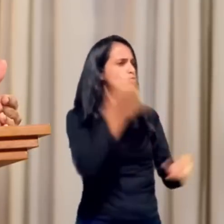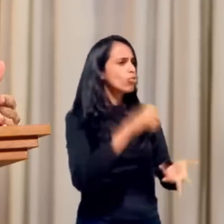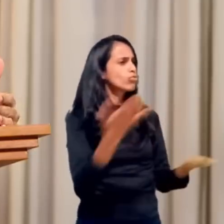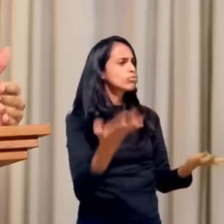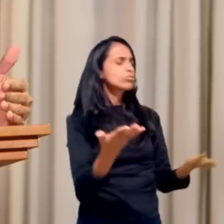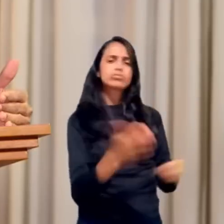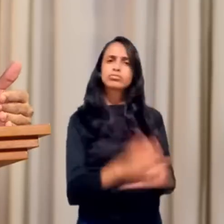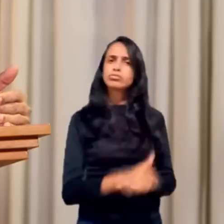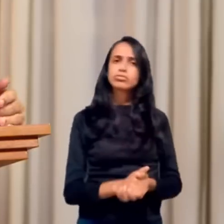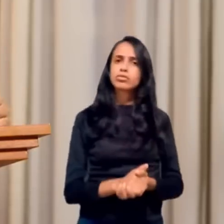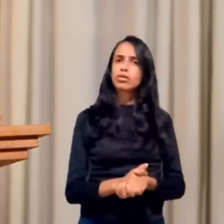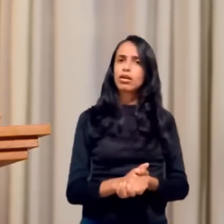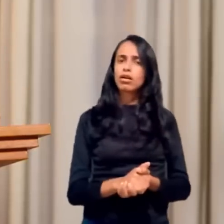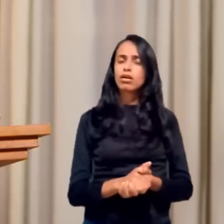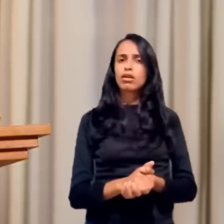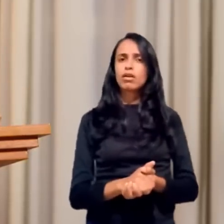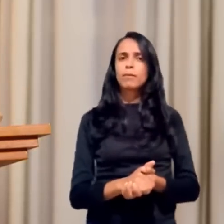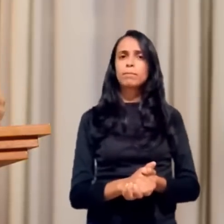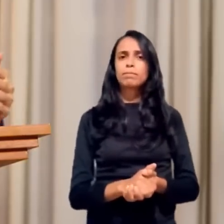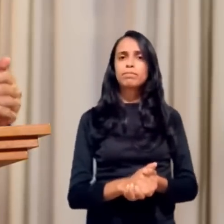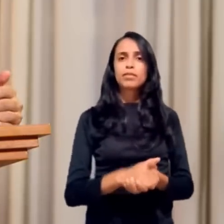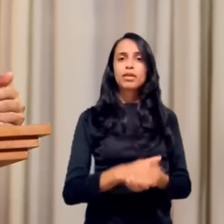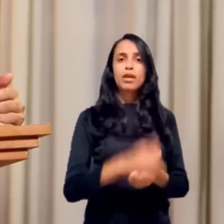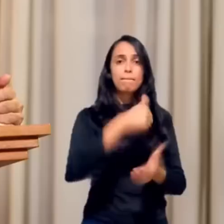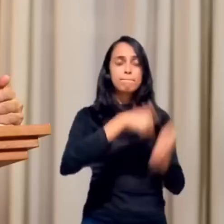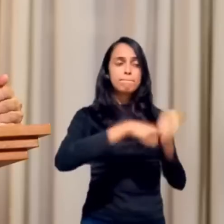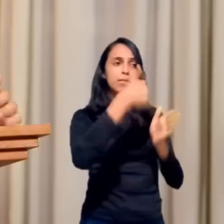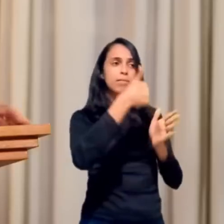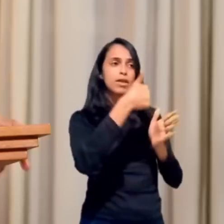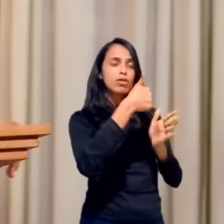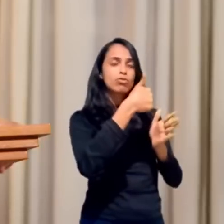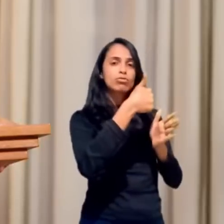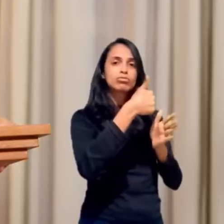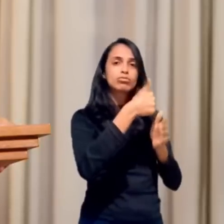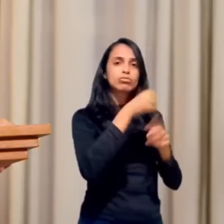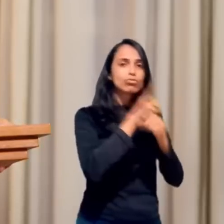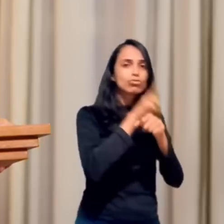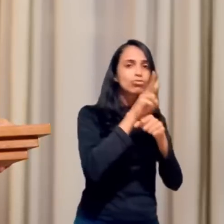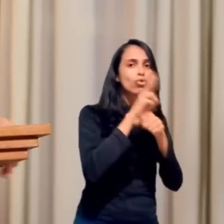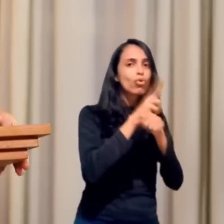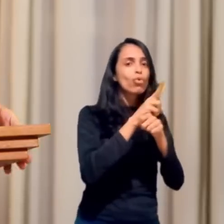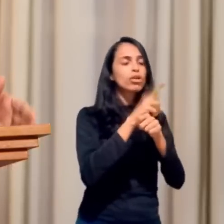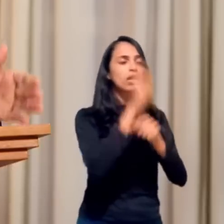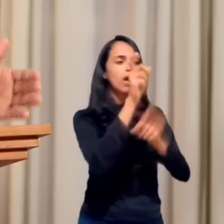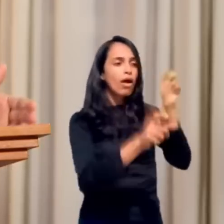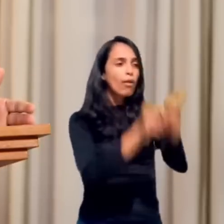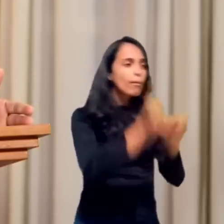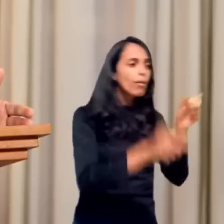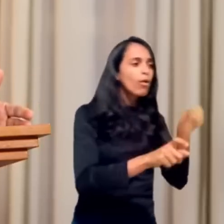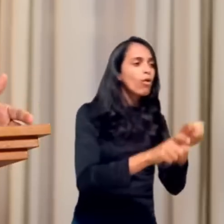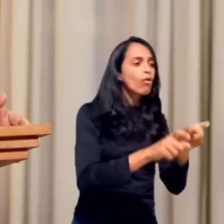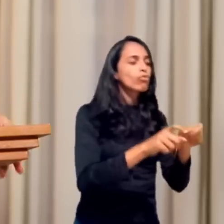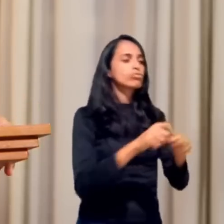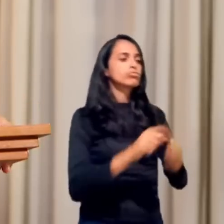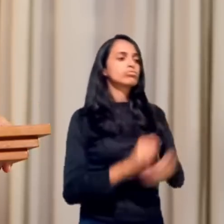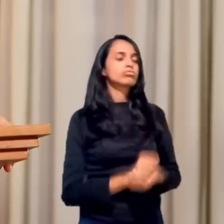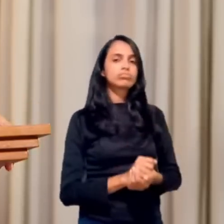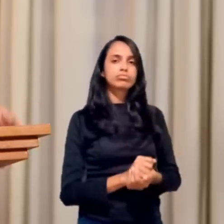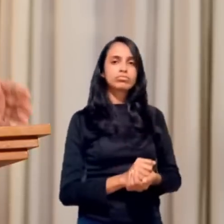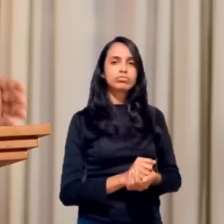Primeiramente, apacenta os cordeiros, agora apacenta as minhas ovelhas. E para a surpresa de